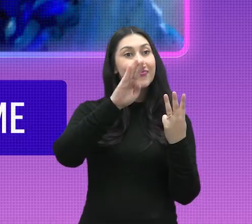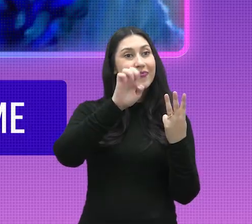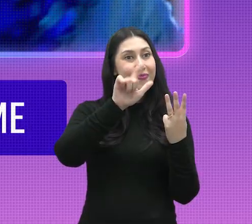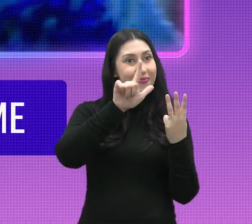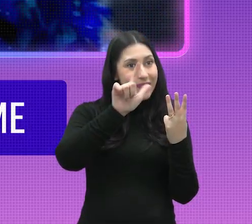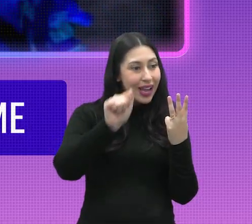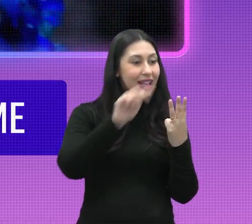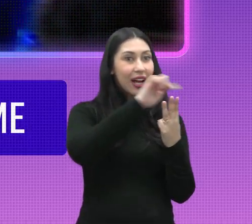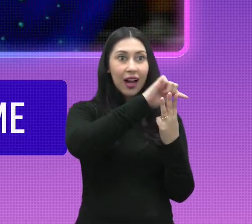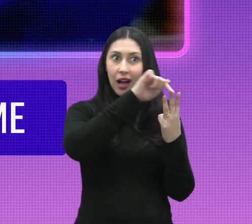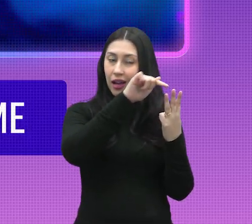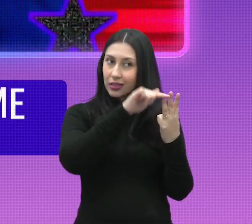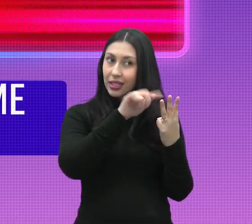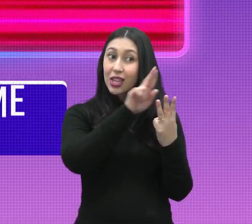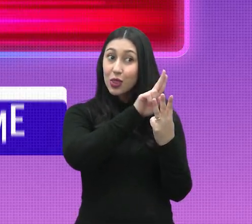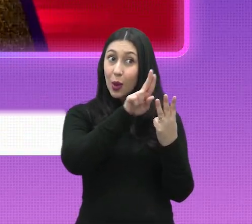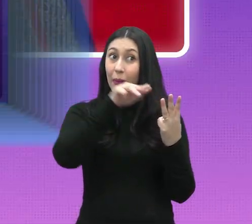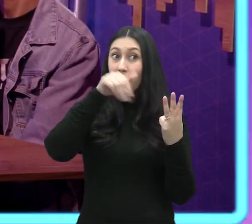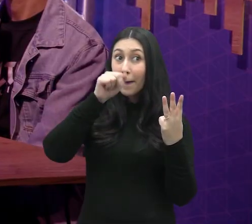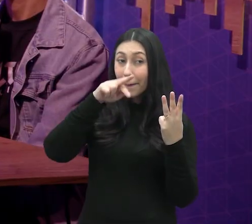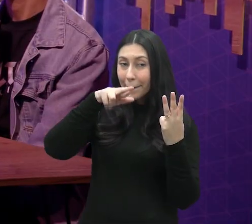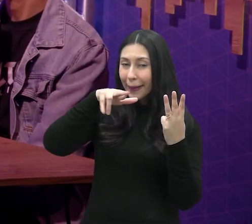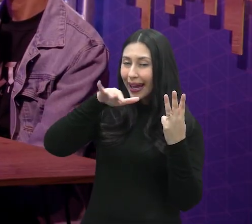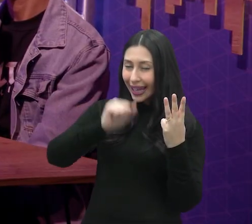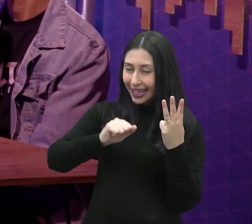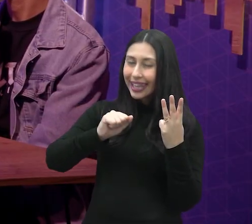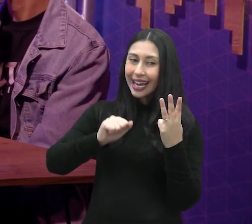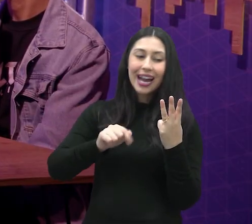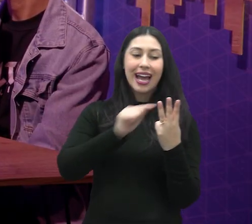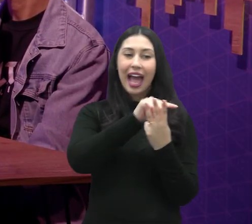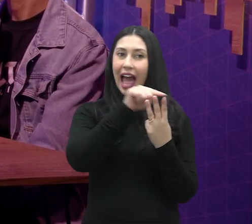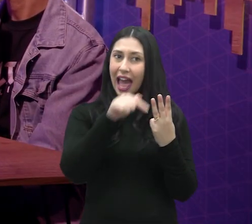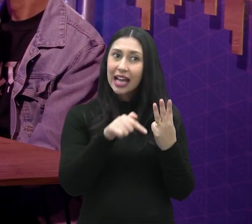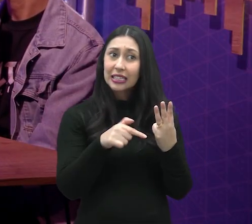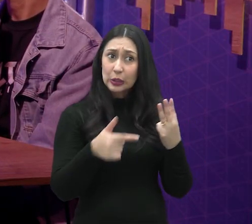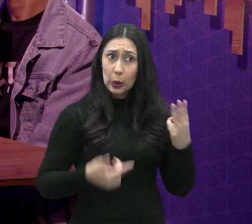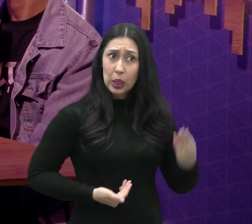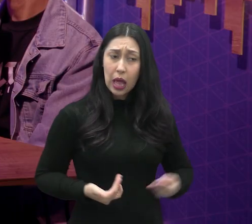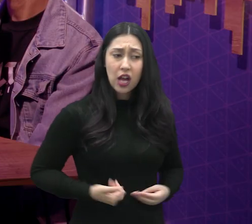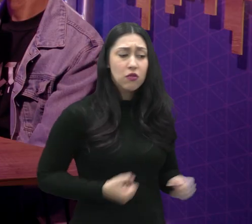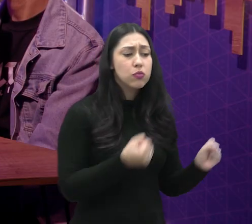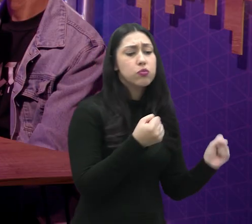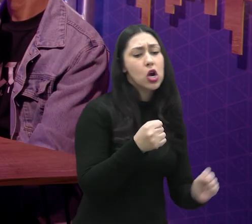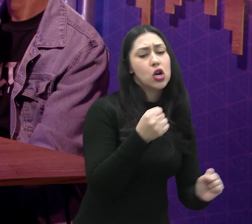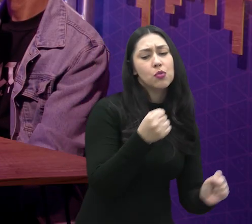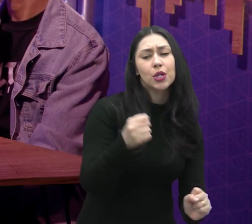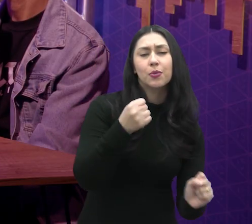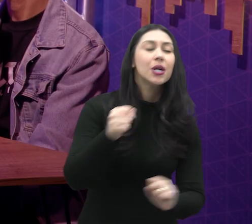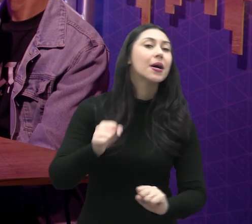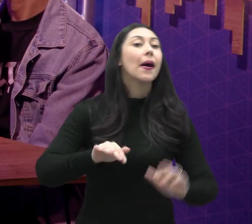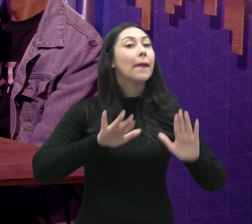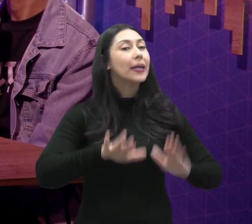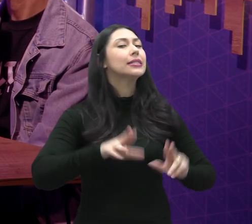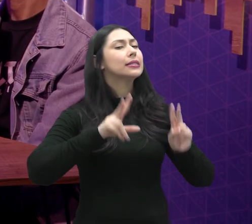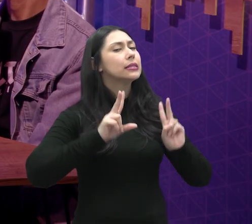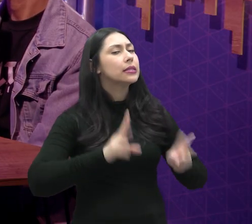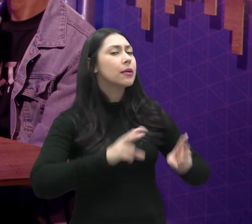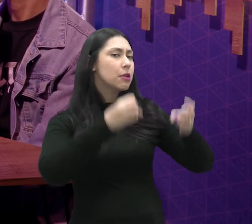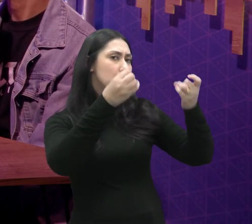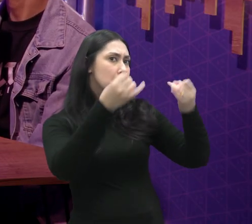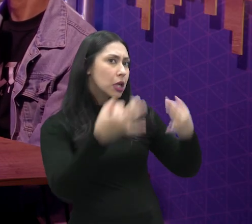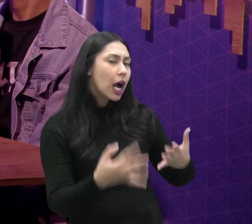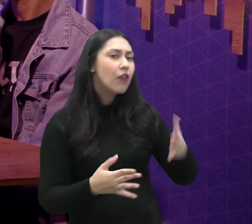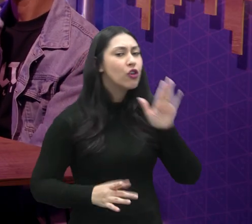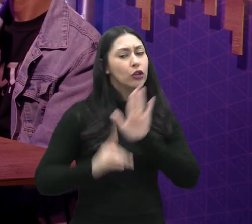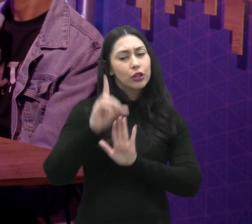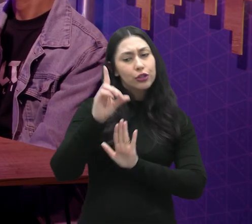empreguetes, né? Elas eram 3 Marias, que eram empregadas domésticas, e eu lembro que essa foi uma novela que falava muito sobre os